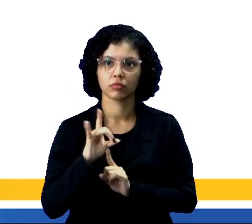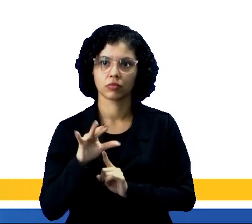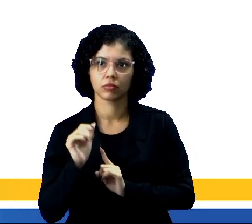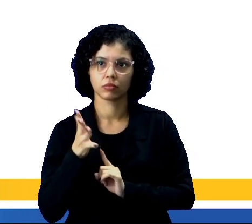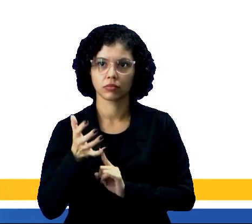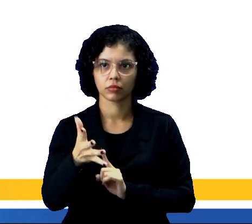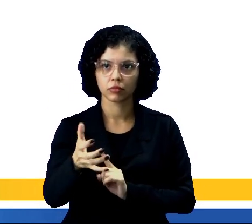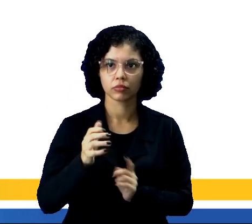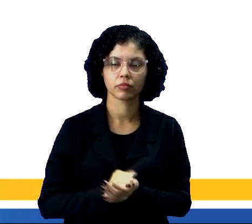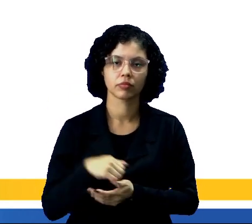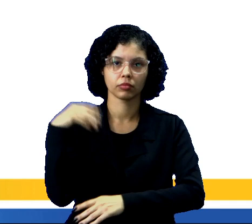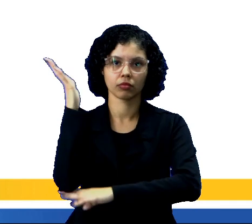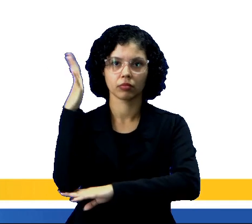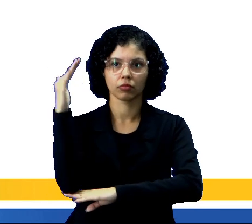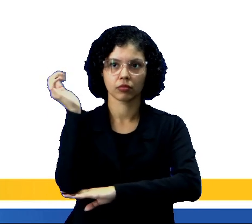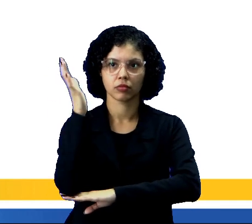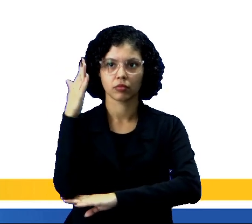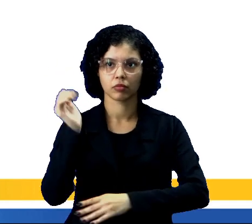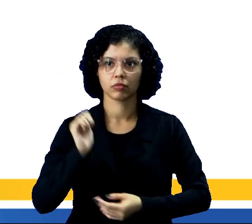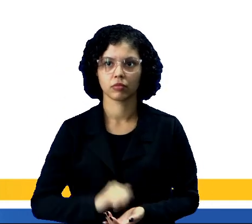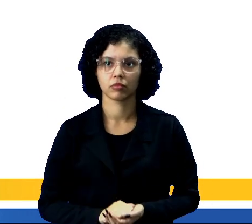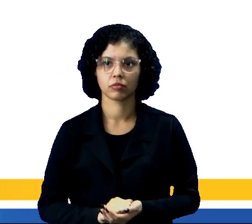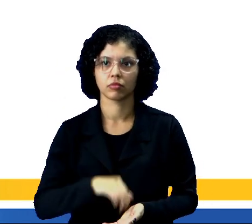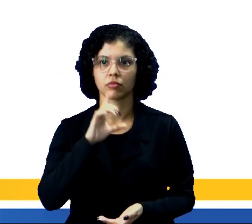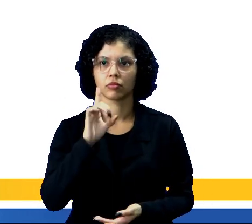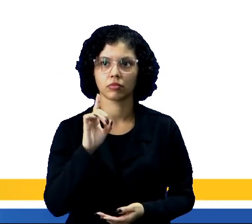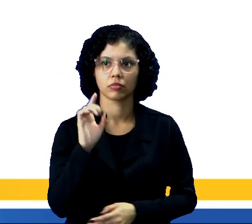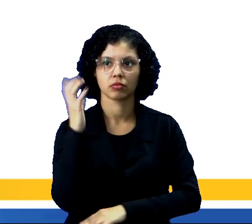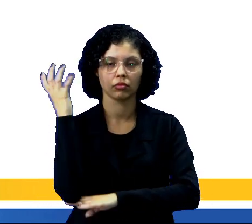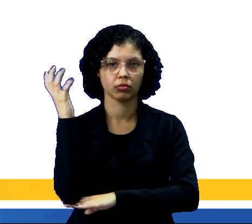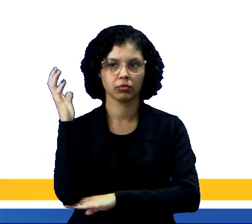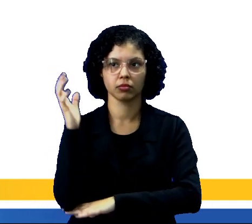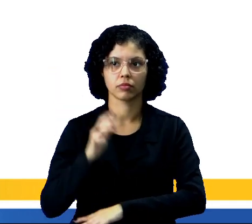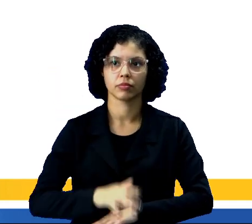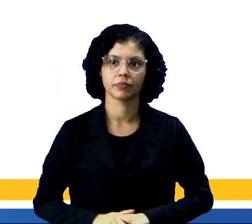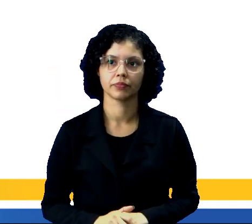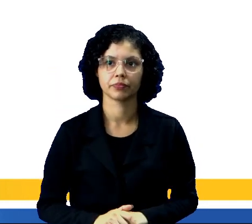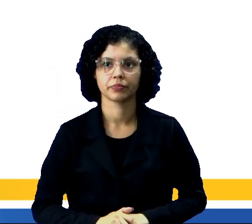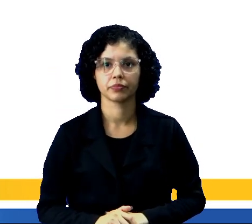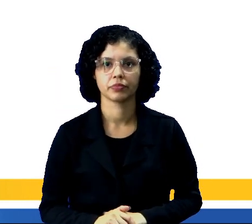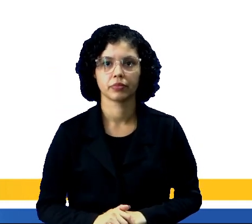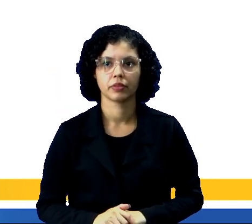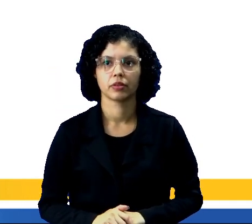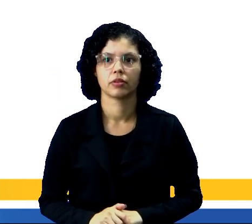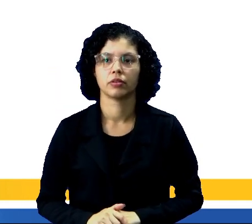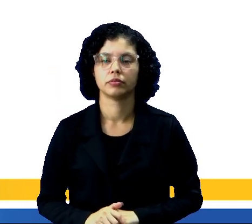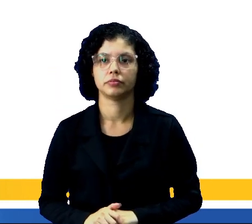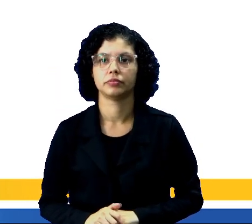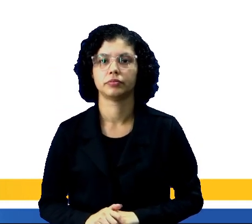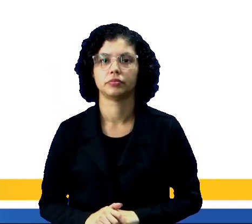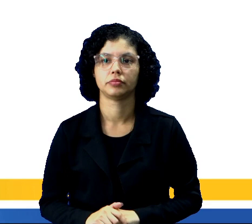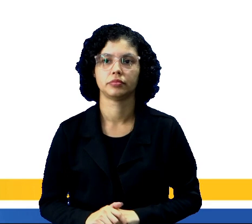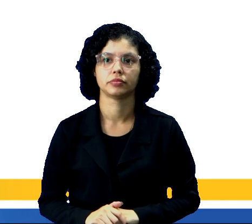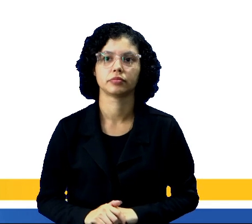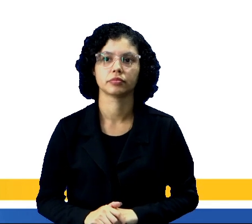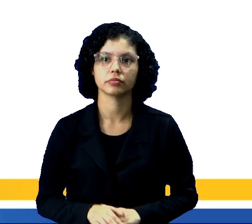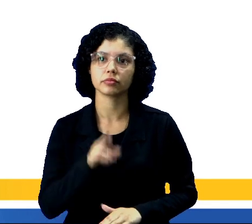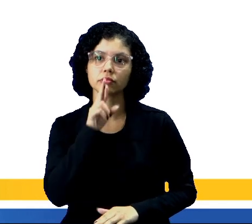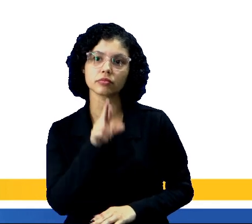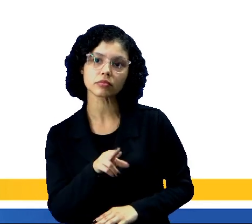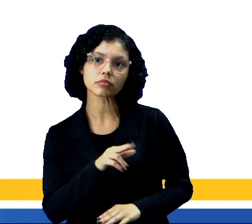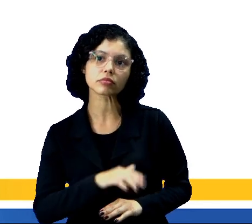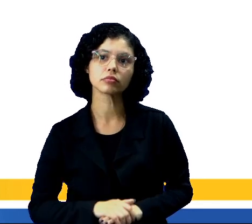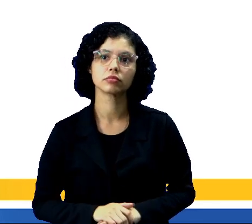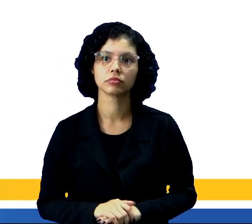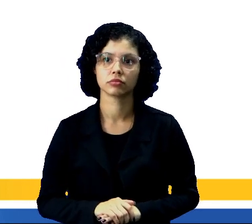B, cianobactérias, C, algas ou letra D, plantas. E aí? Qual seria a